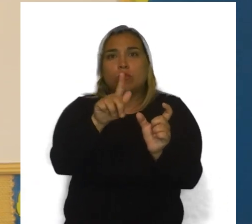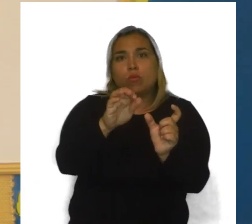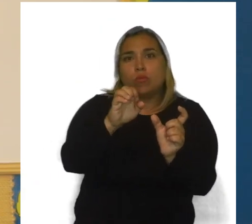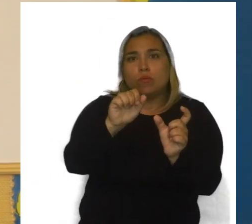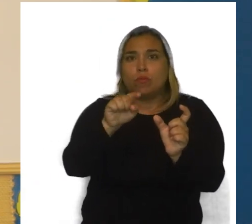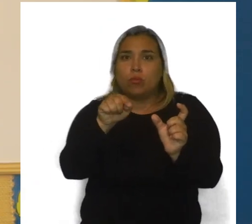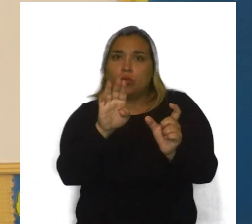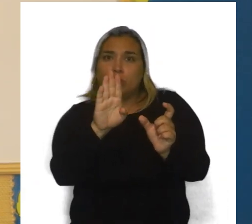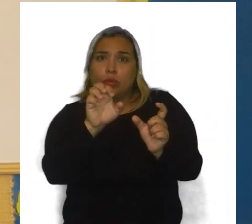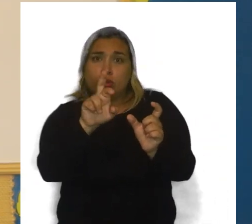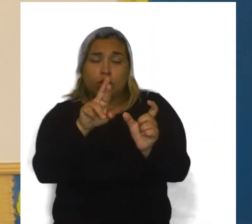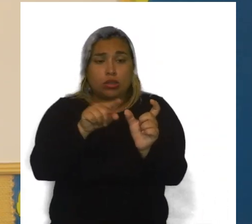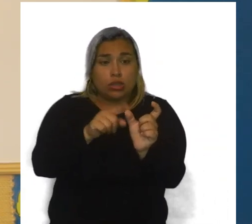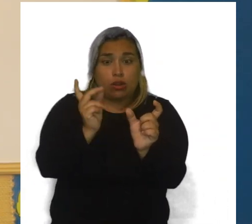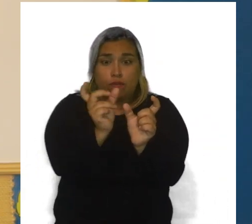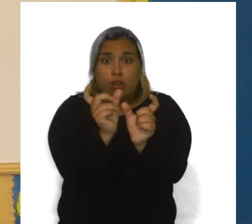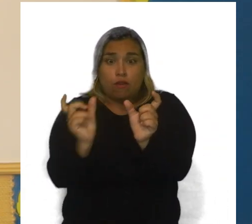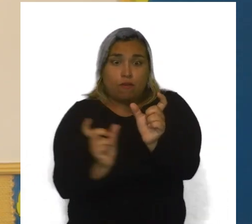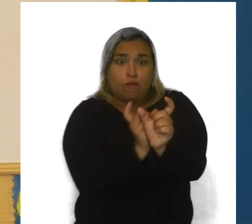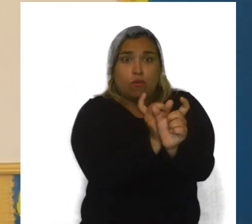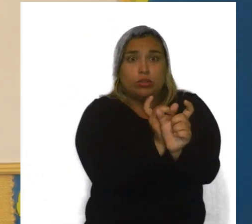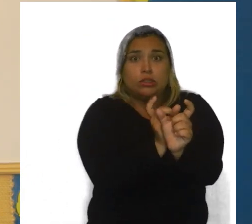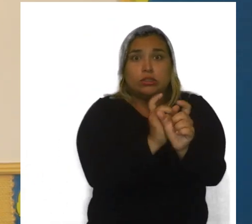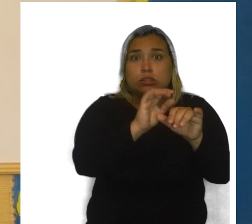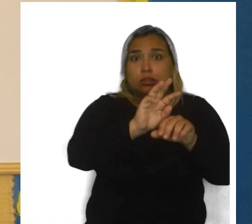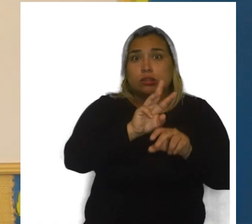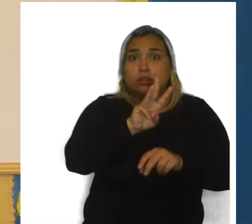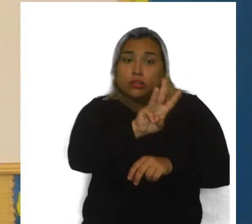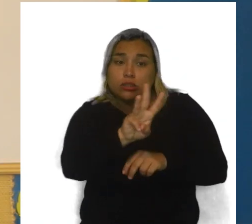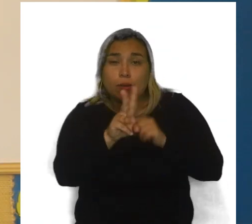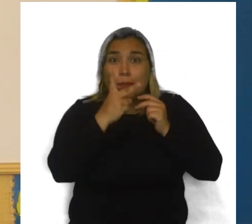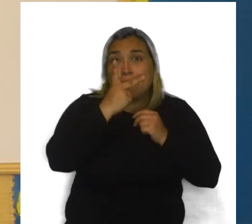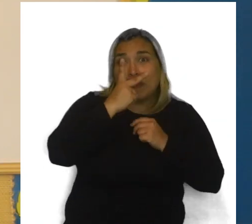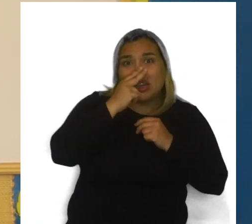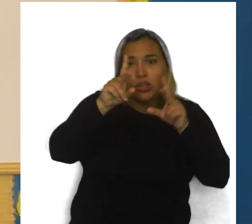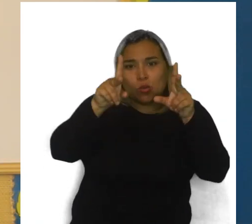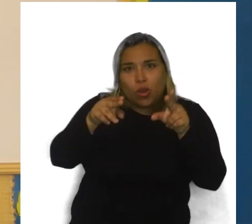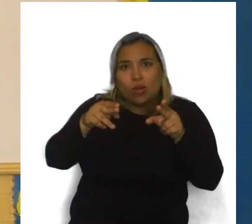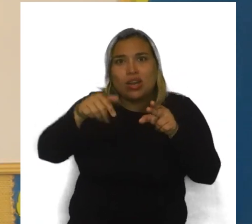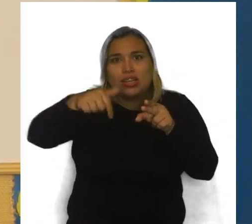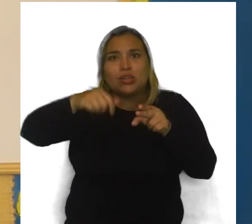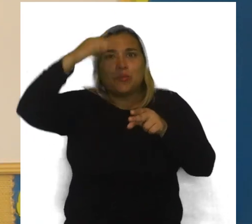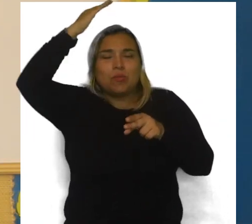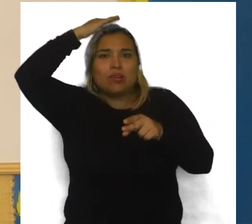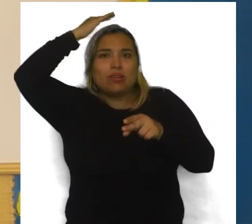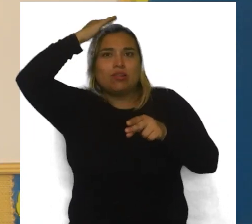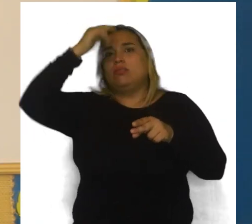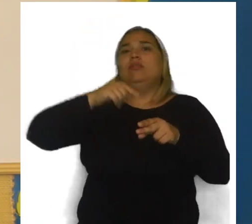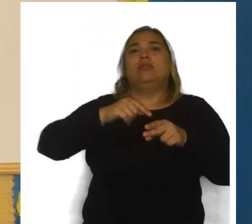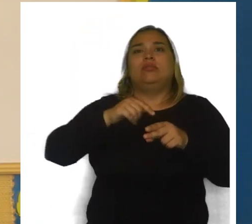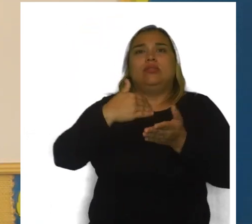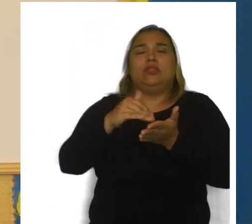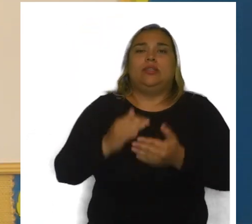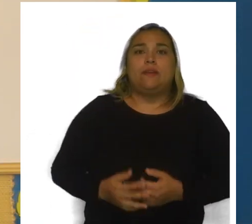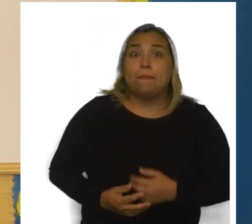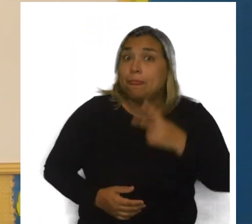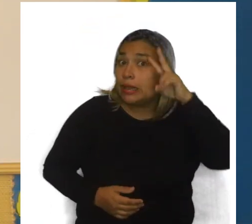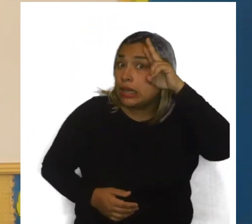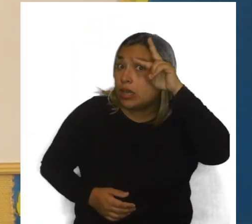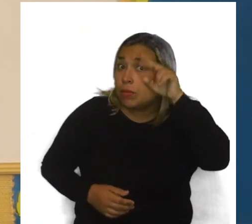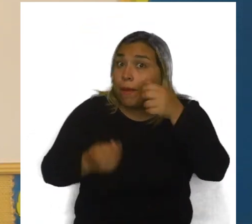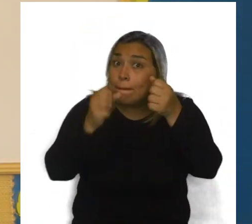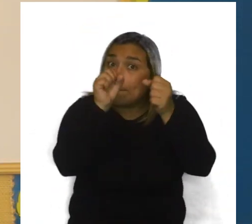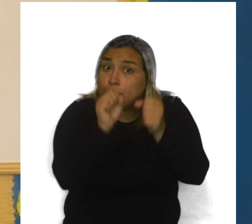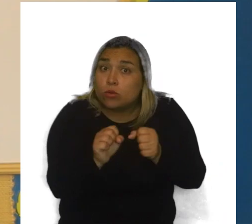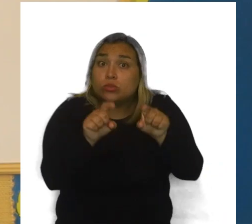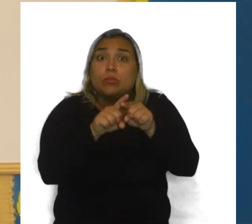semas.pa.gov.br. O buscador irá retornar sites parecidos com o da Secretaria de Meio Ambiente do Pará. Lembrando que tu sempre podes combinar